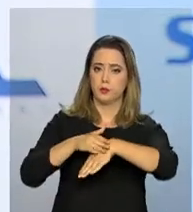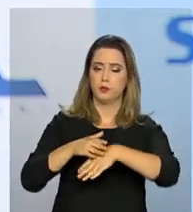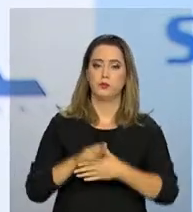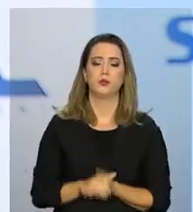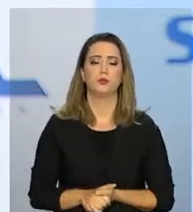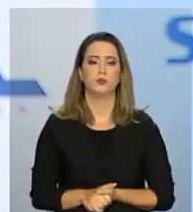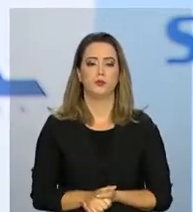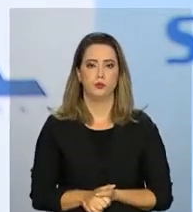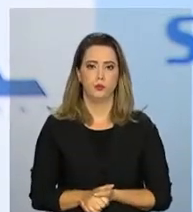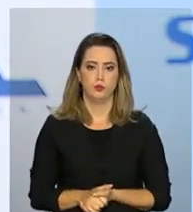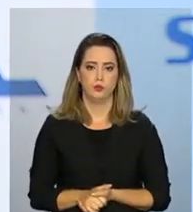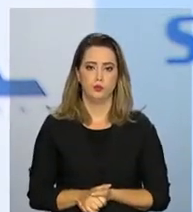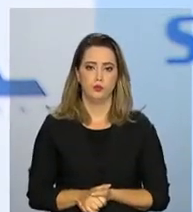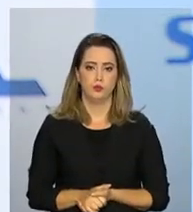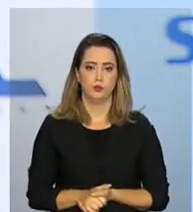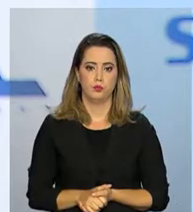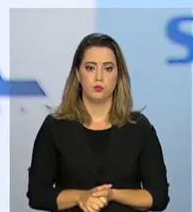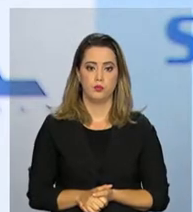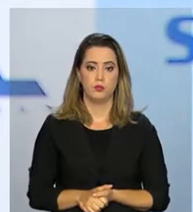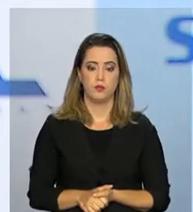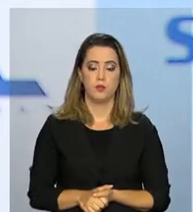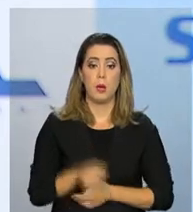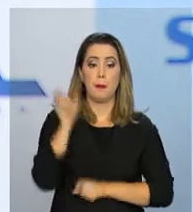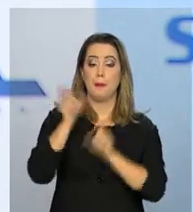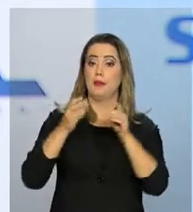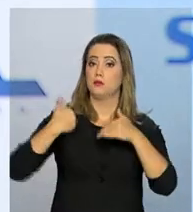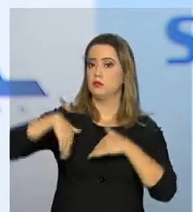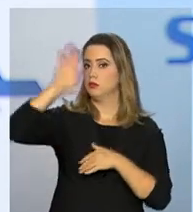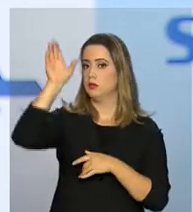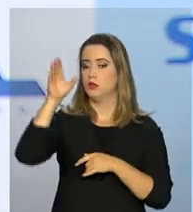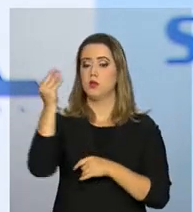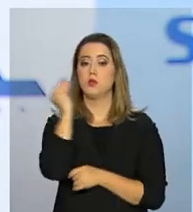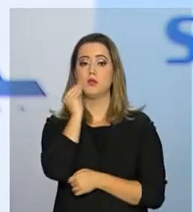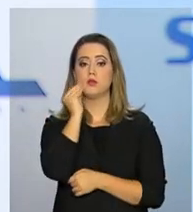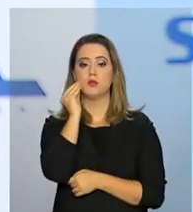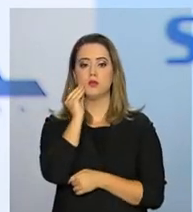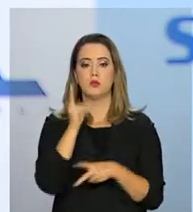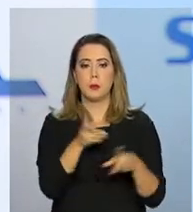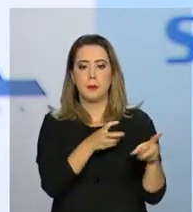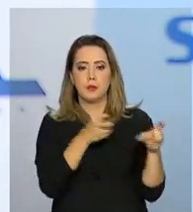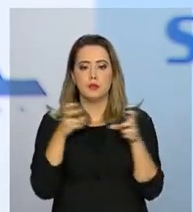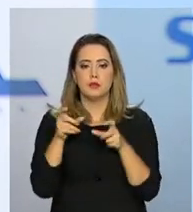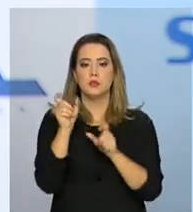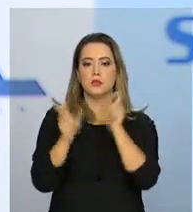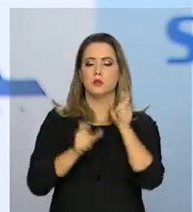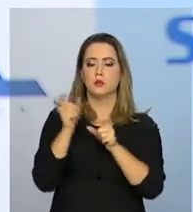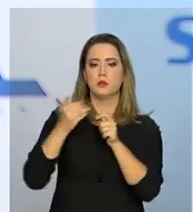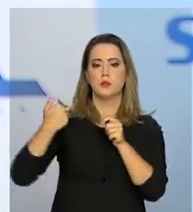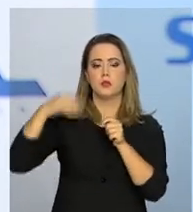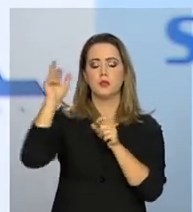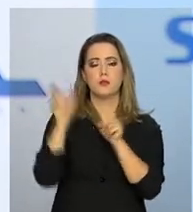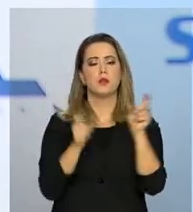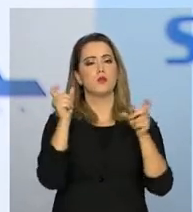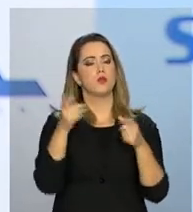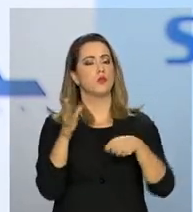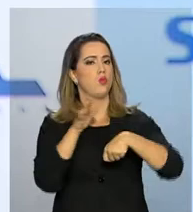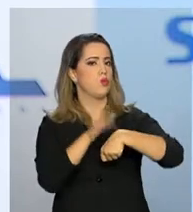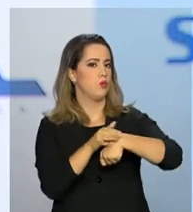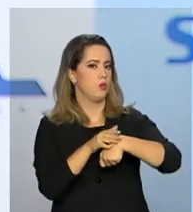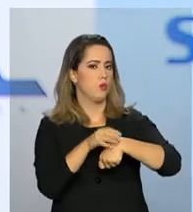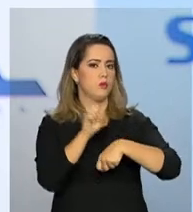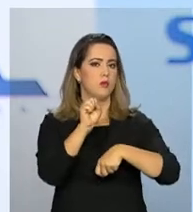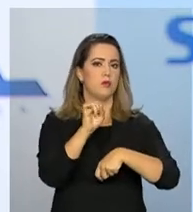o aumento da testagem pressupõe um aumento de identificação de pessoas com dívidas